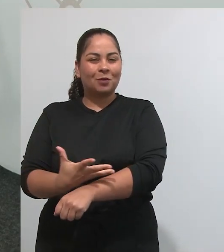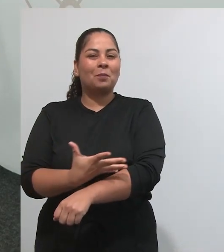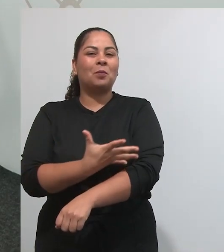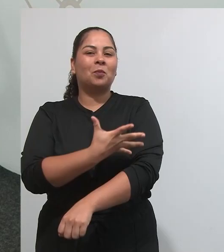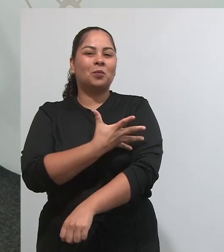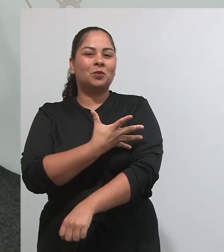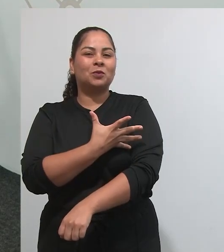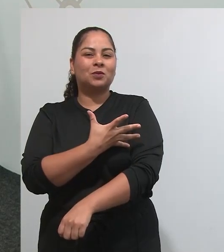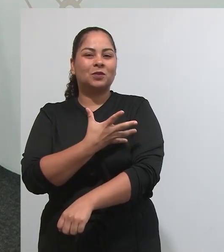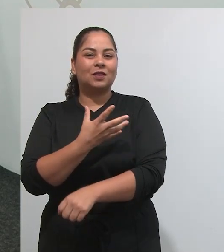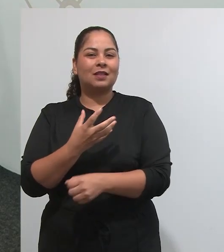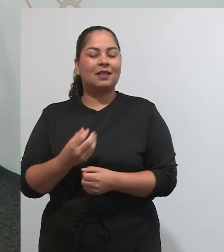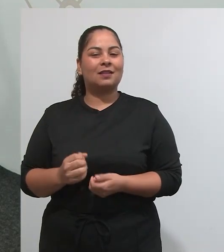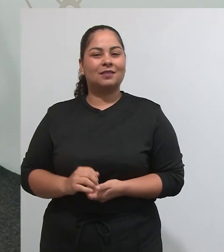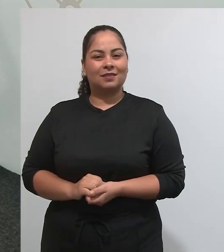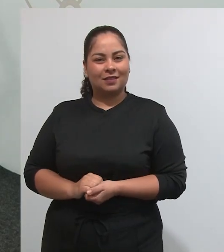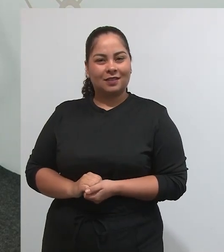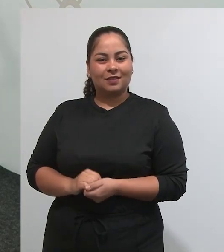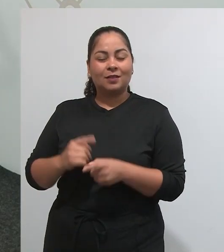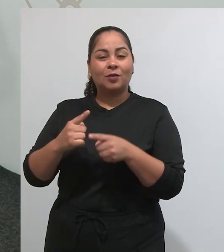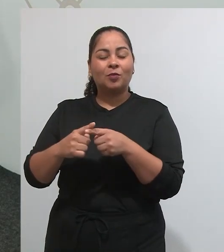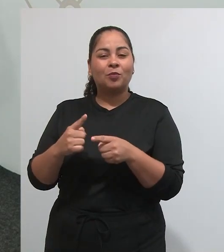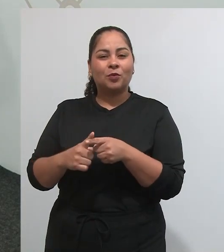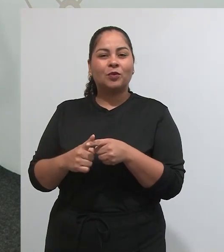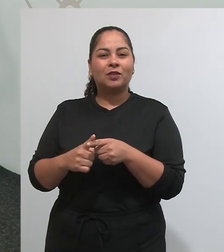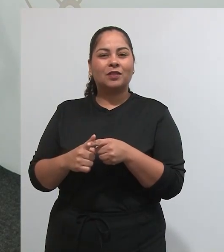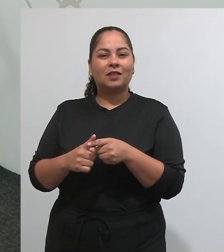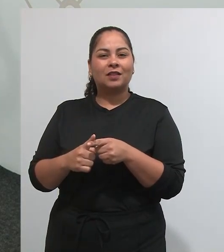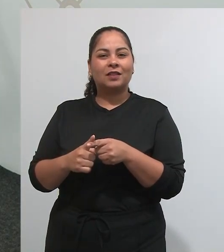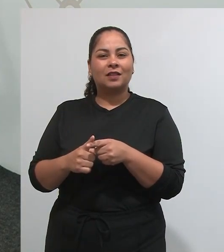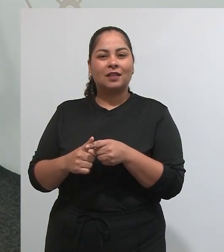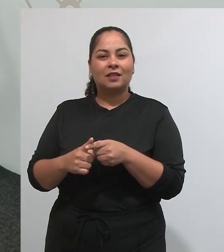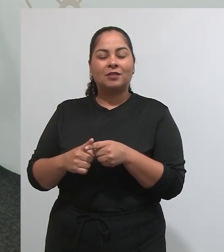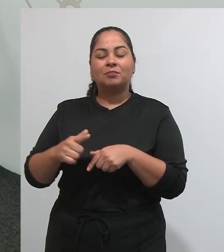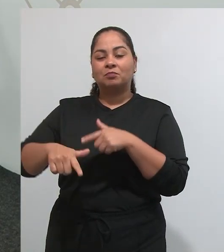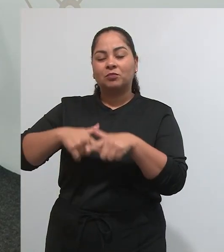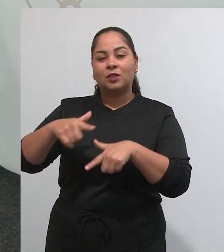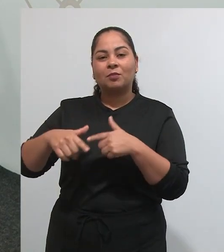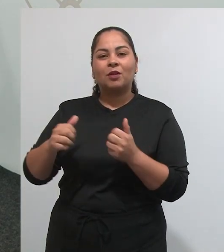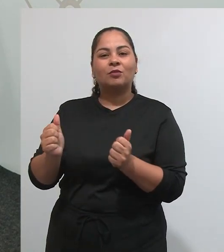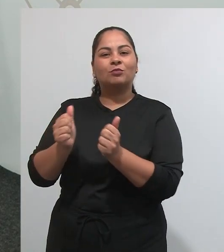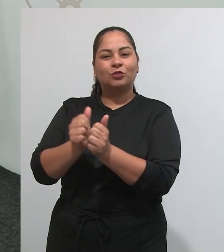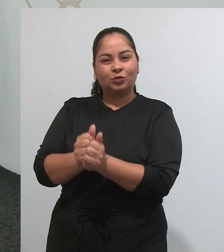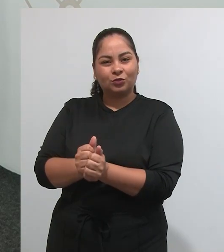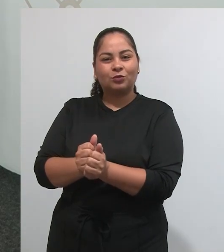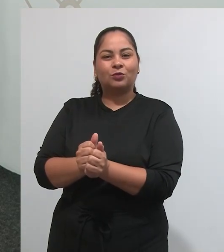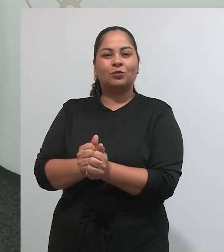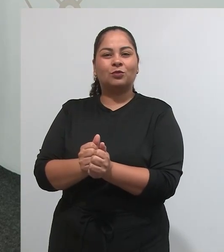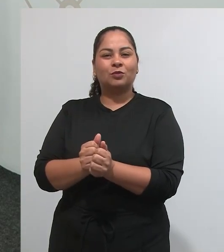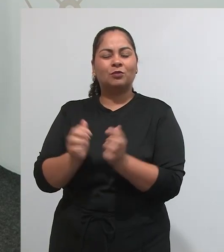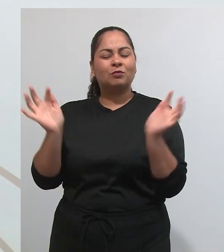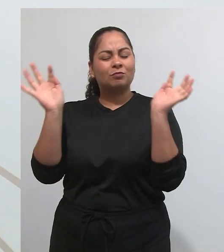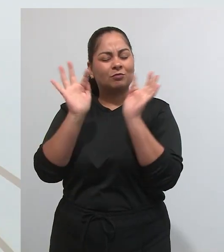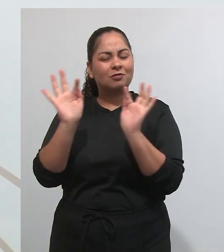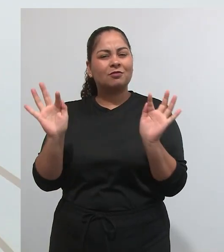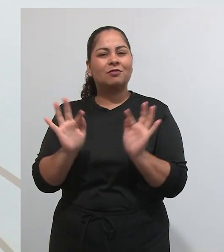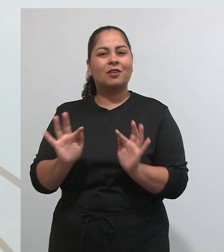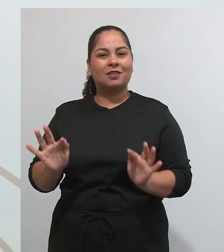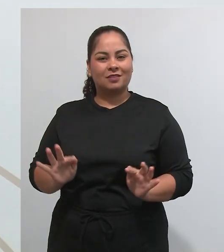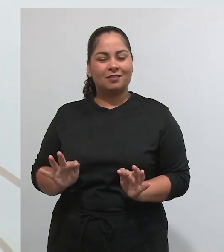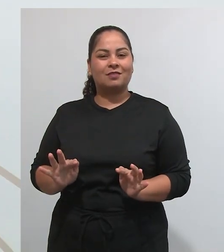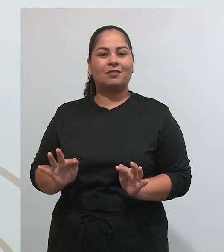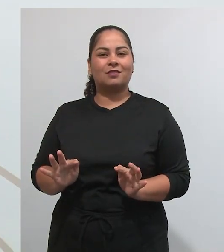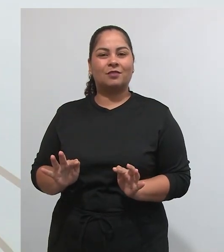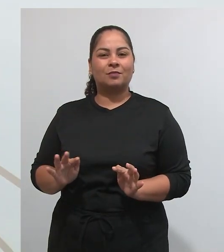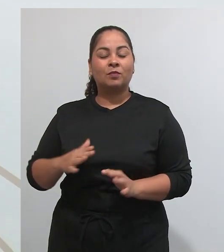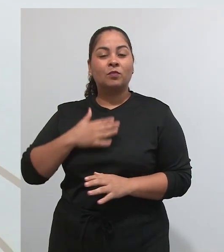você aqui, porque você fez parte da minha história, e eu fico honrada de ter feito parte da sua história, né, pelo menos um